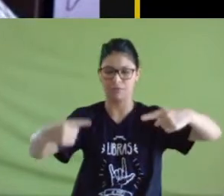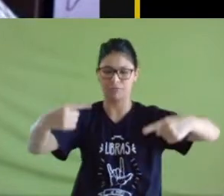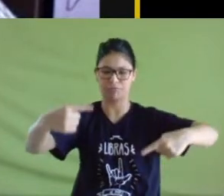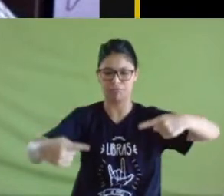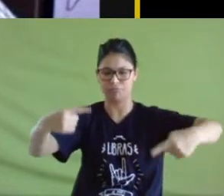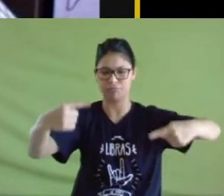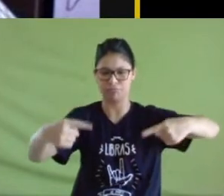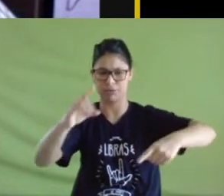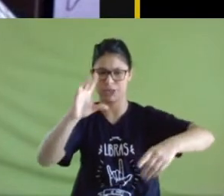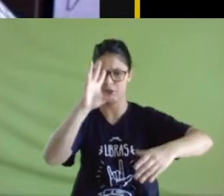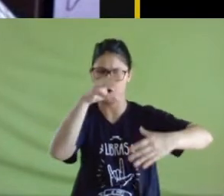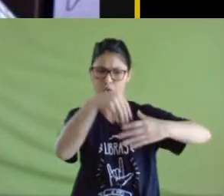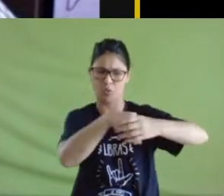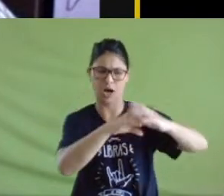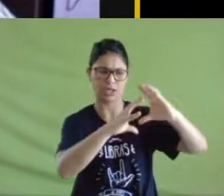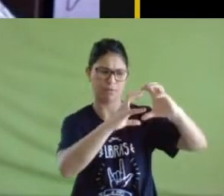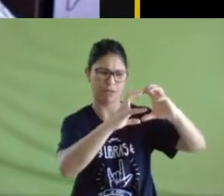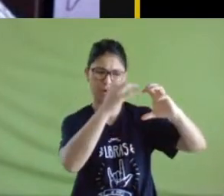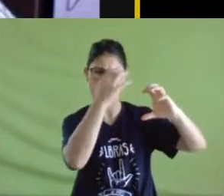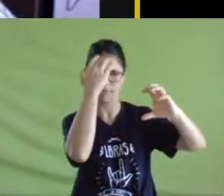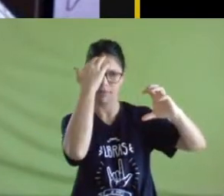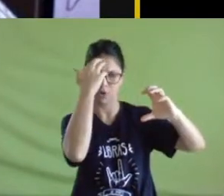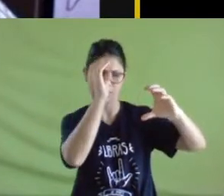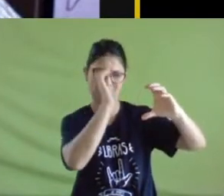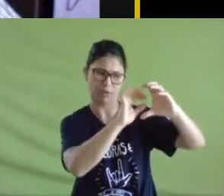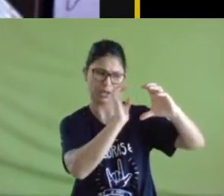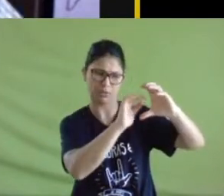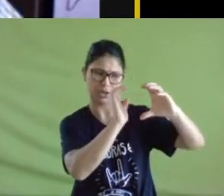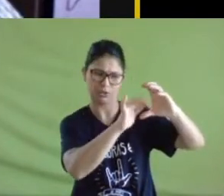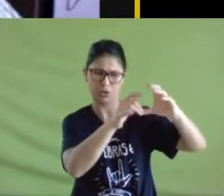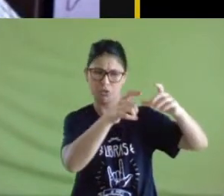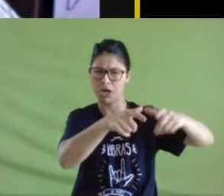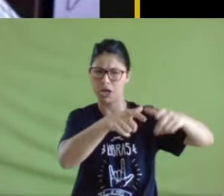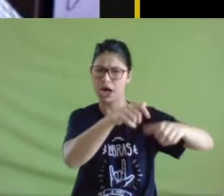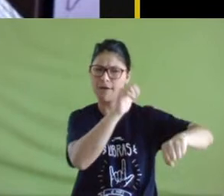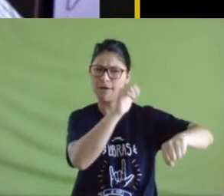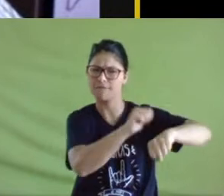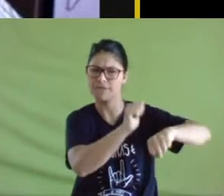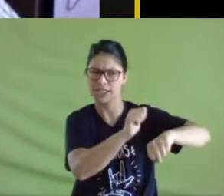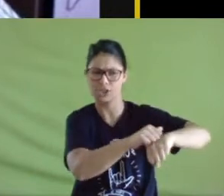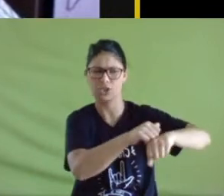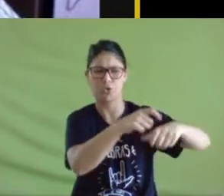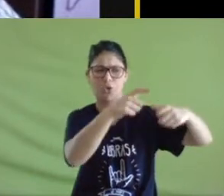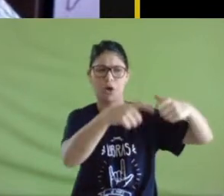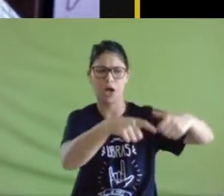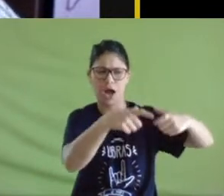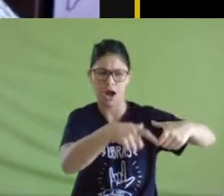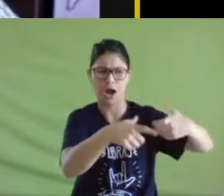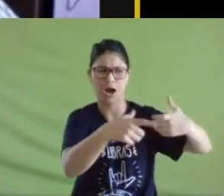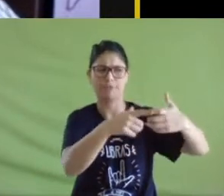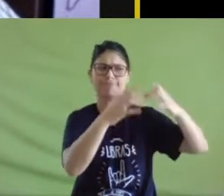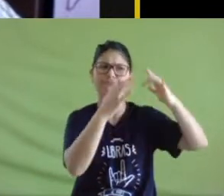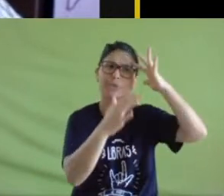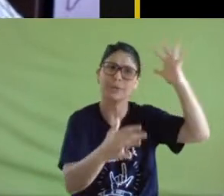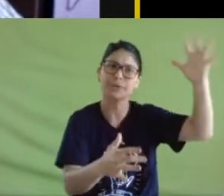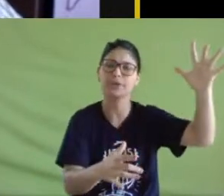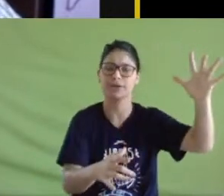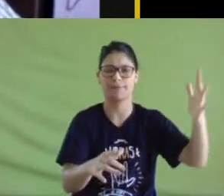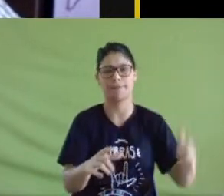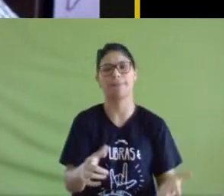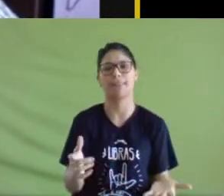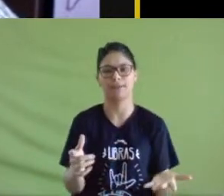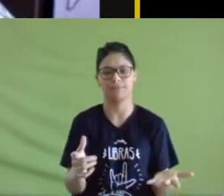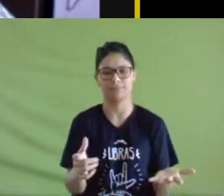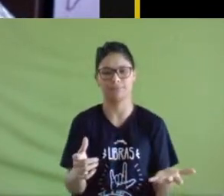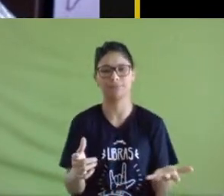de lugares físicos imaginários, que são topoi, que são loca também, das